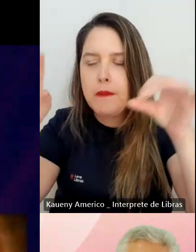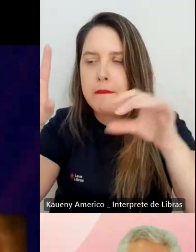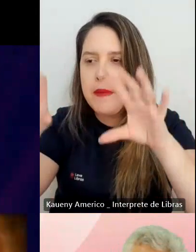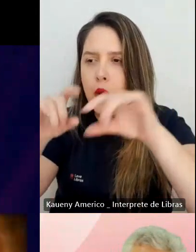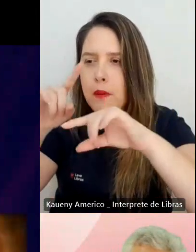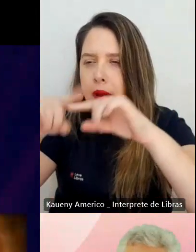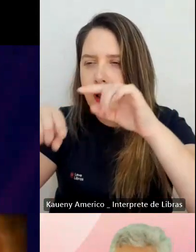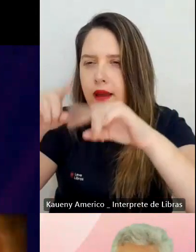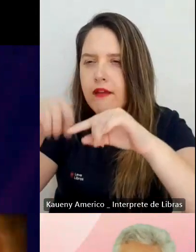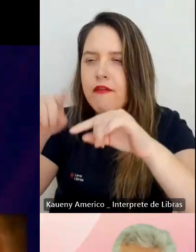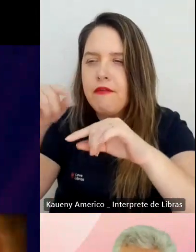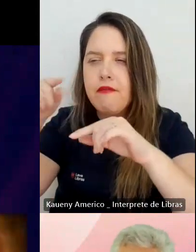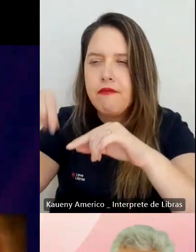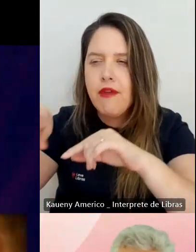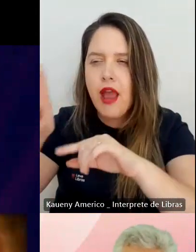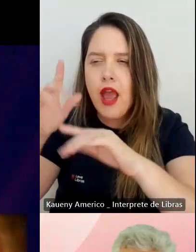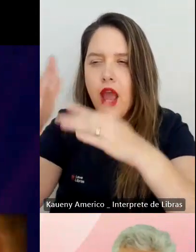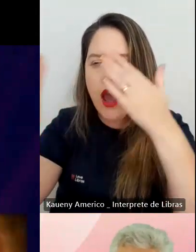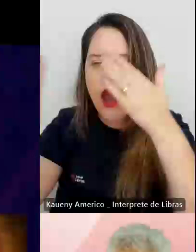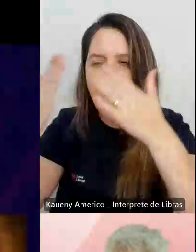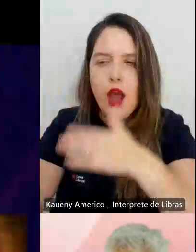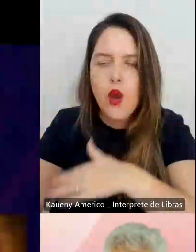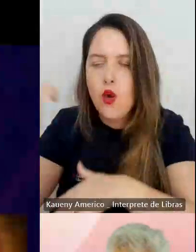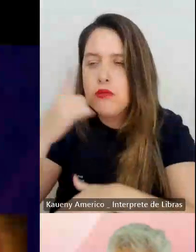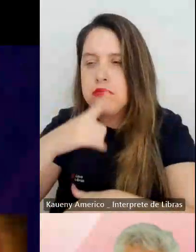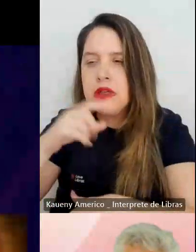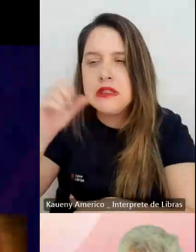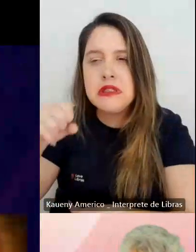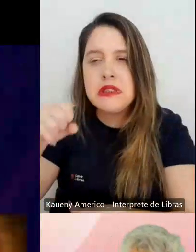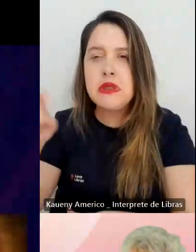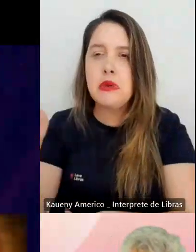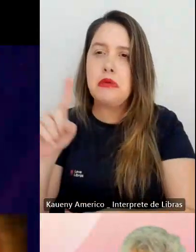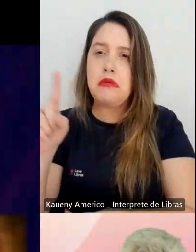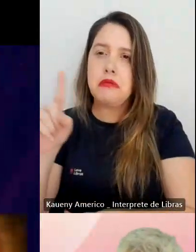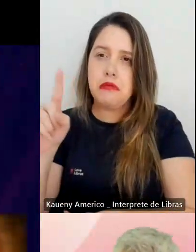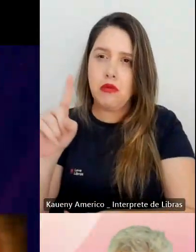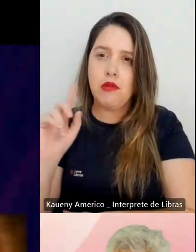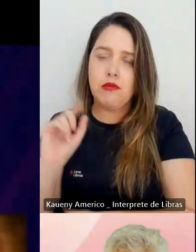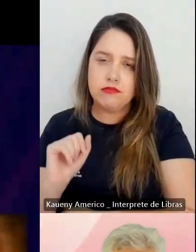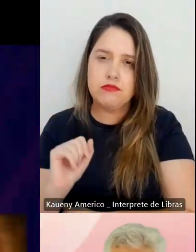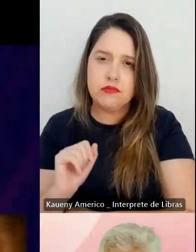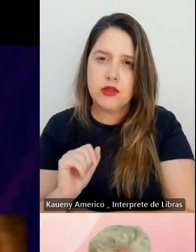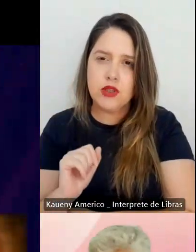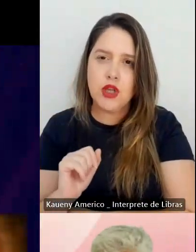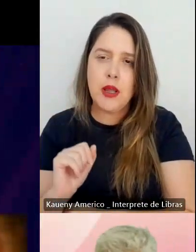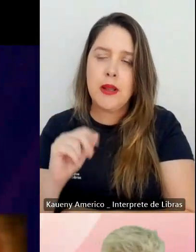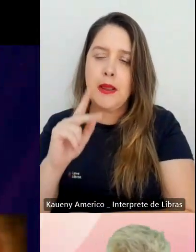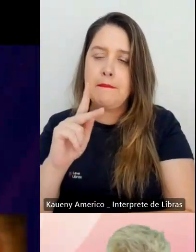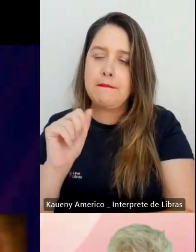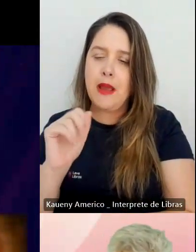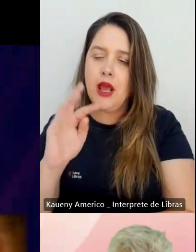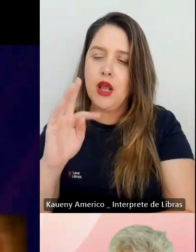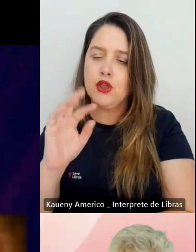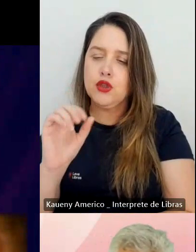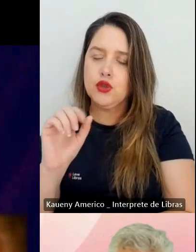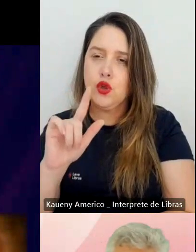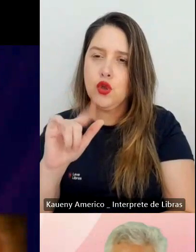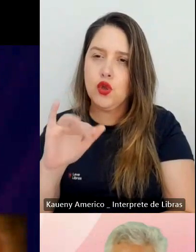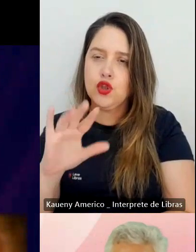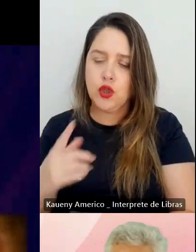análise, vem a confirmação ou não anatomopatológica da patologia, do câncer de mama, se existe ou não